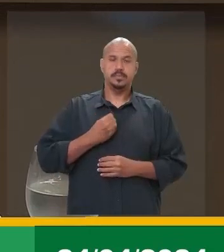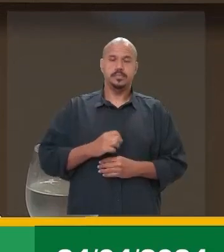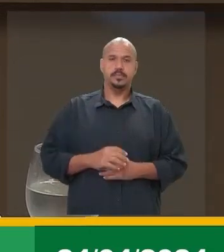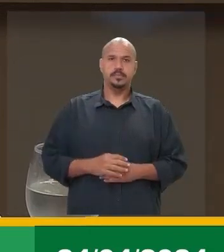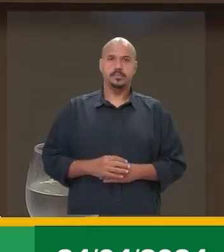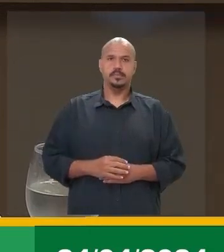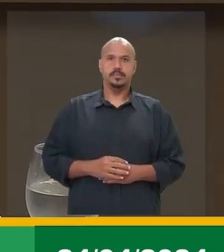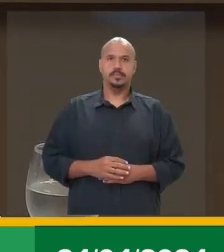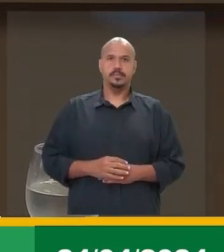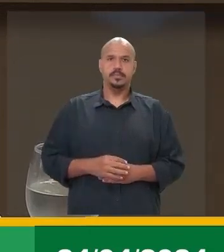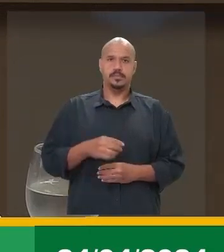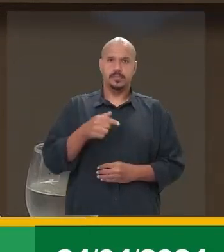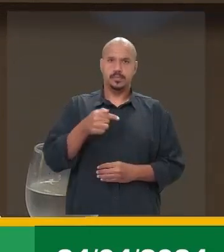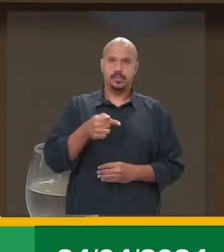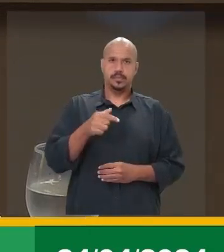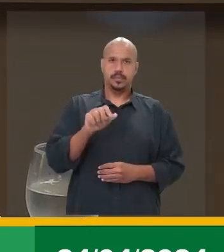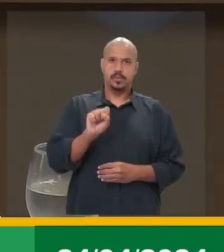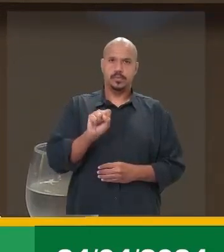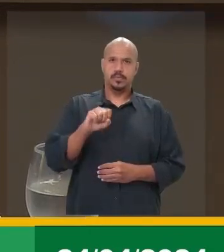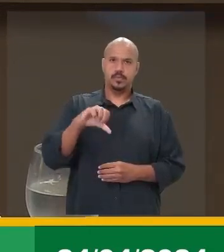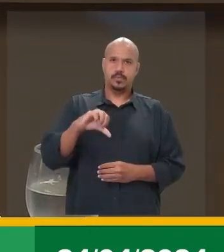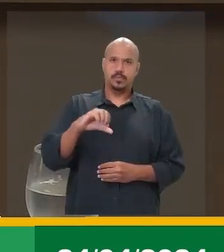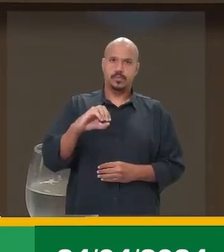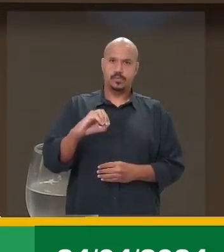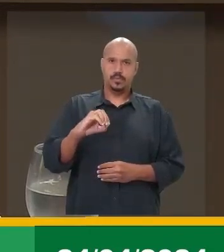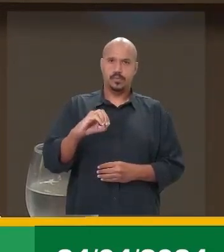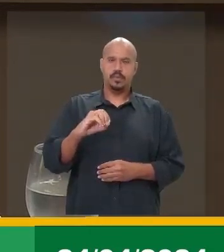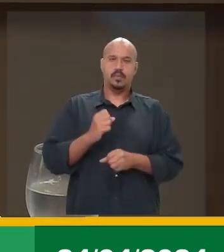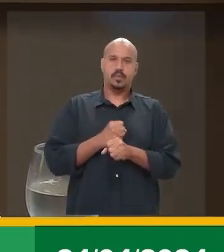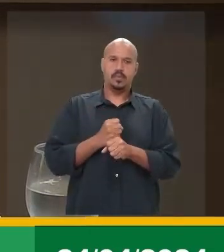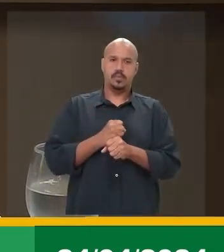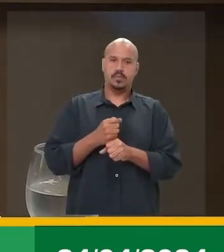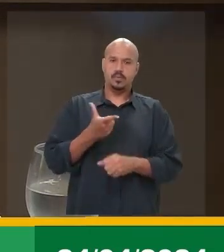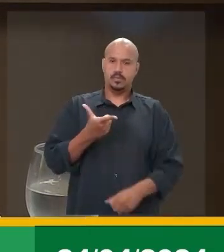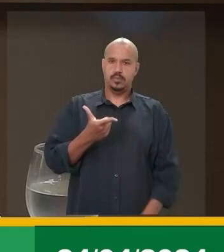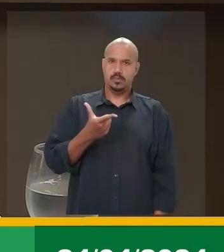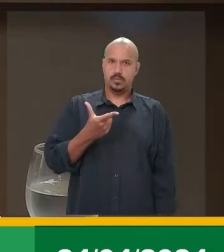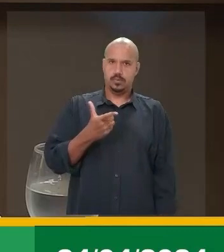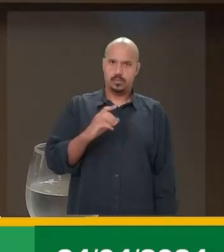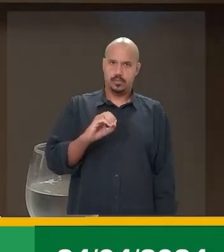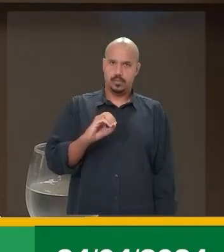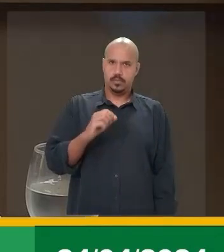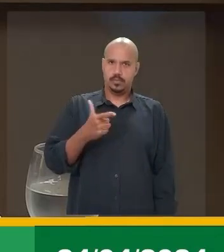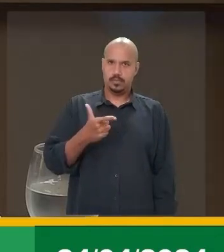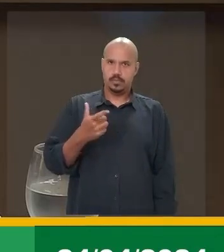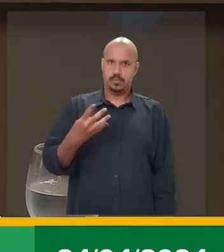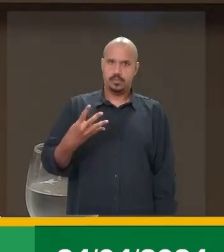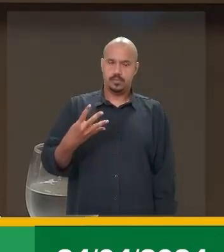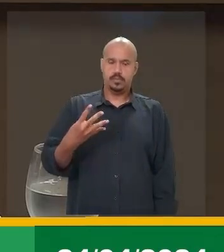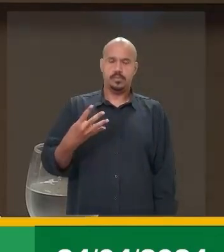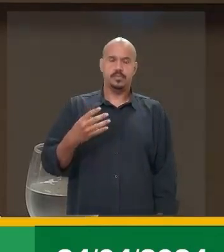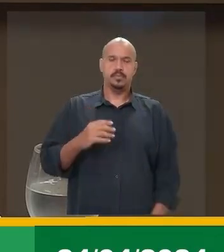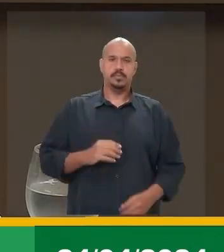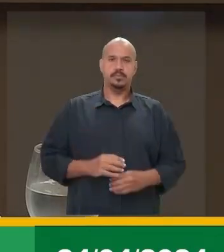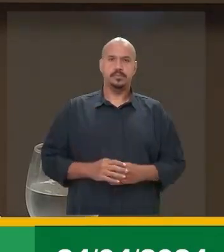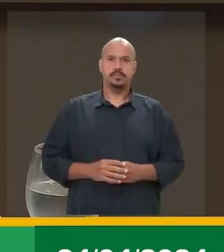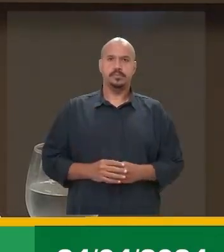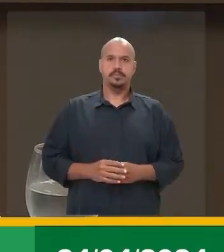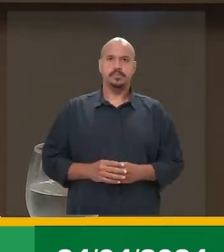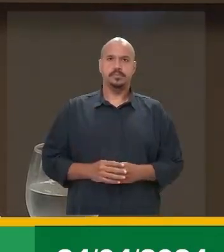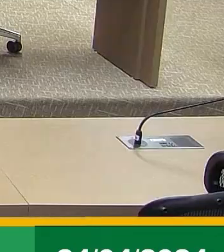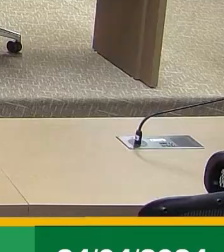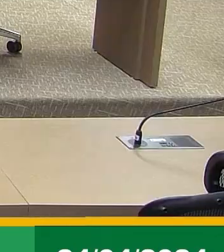sob a presidência do Deputado Renato de Castro a comissão de tributação Finanças e orçamento se reuniu nesta quarta-feira de forma